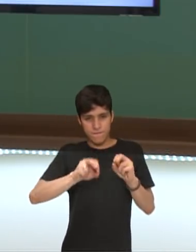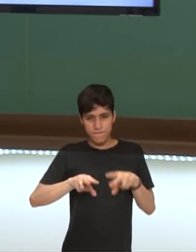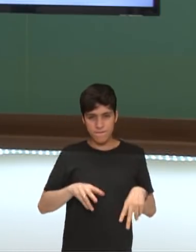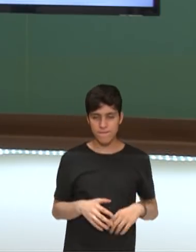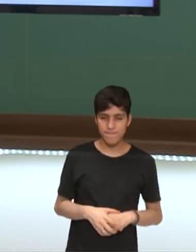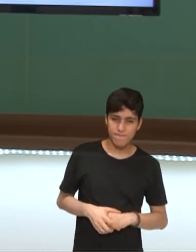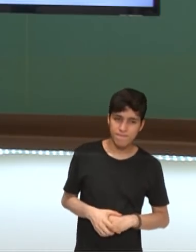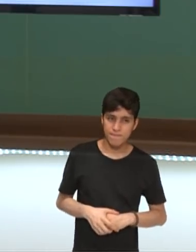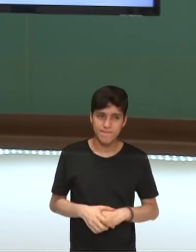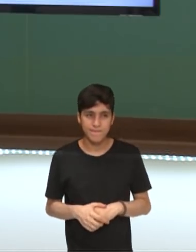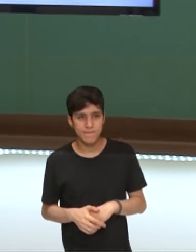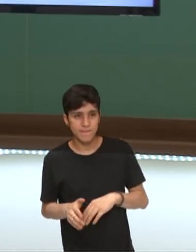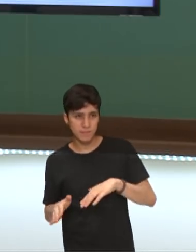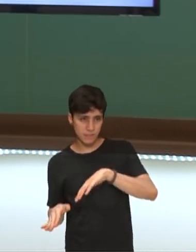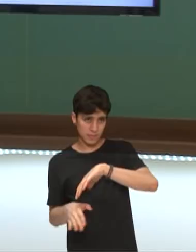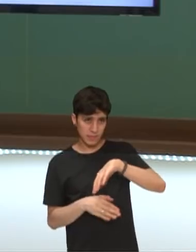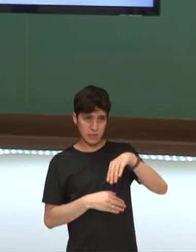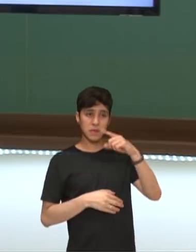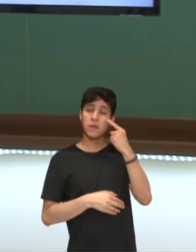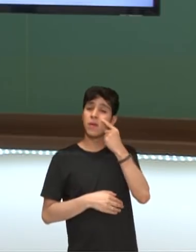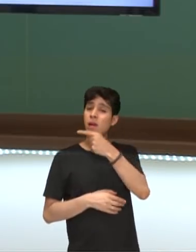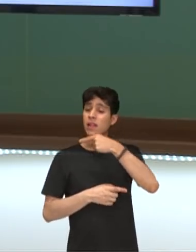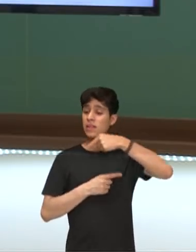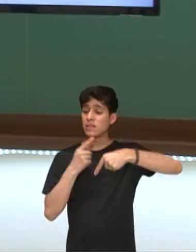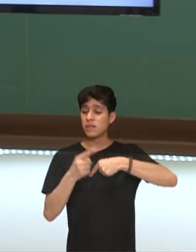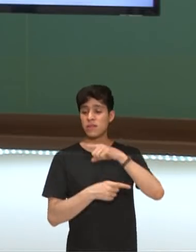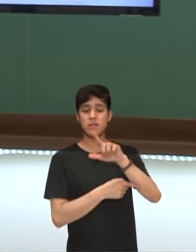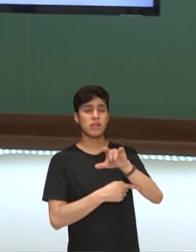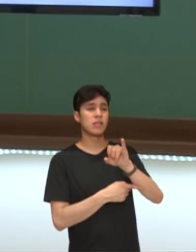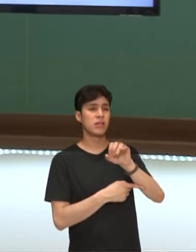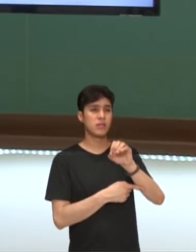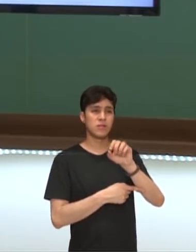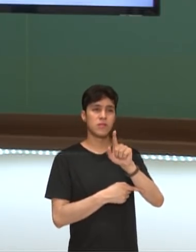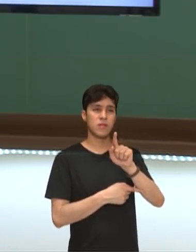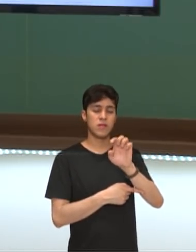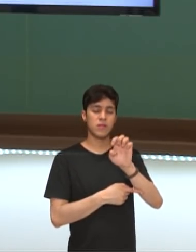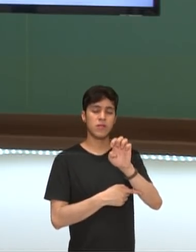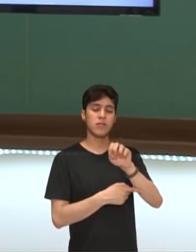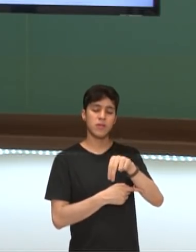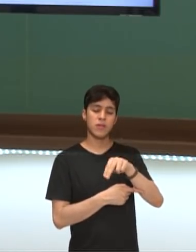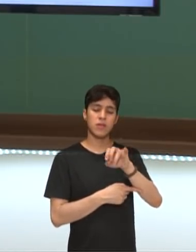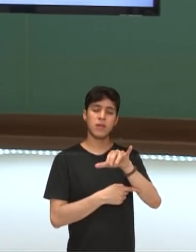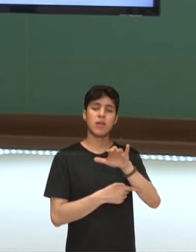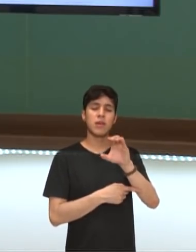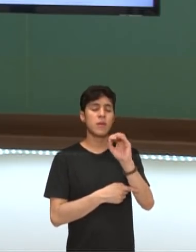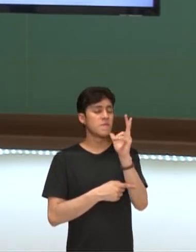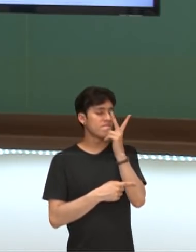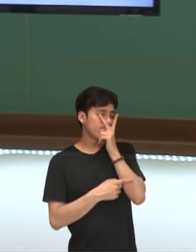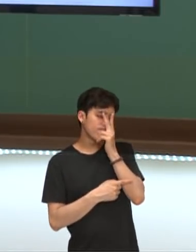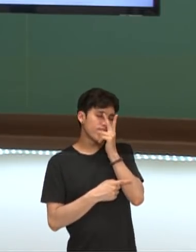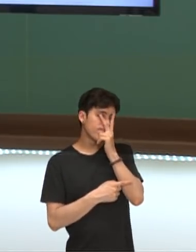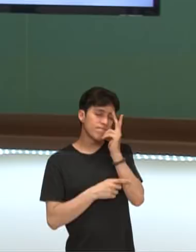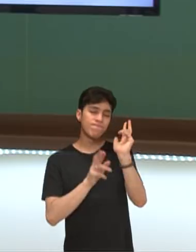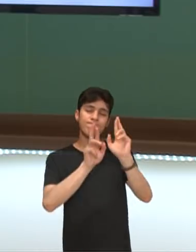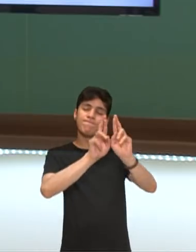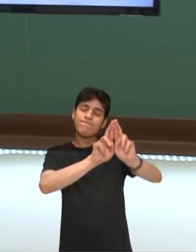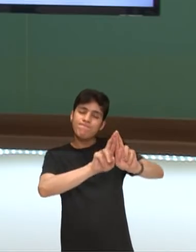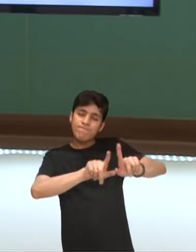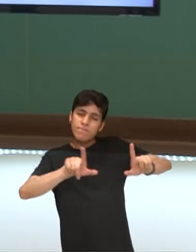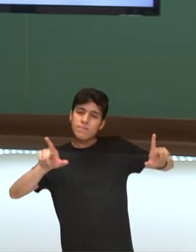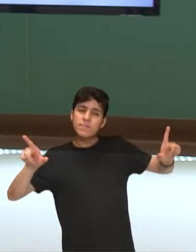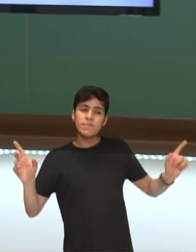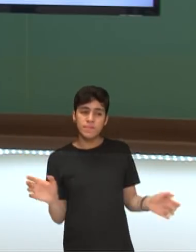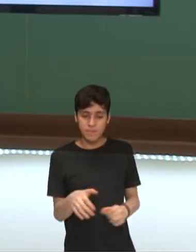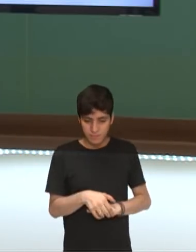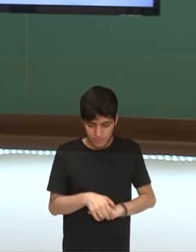Tá? Já no ciclo lisogênico, ele vai acontecer um pouquinho diferente. Tá? Então, ele